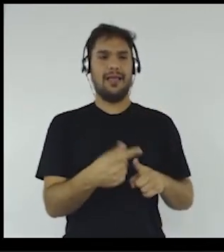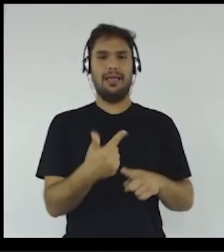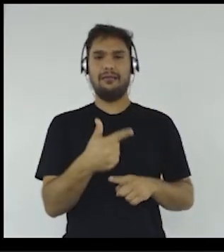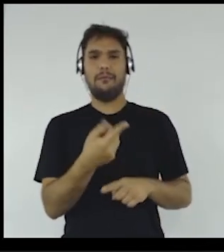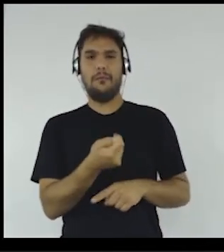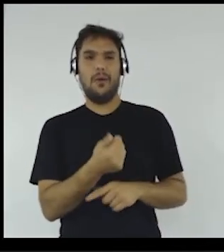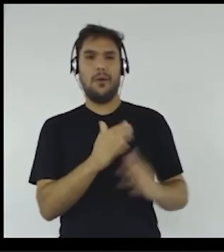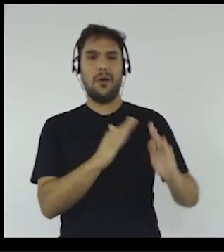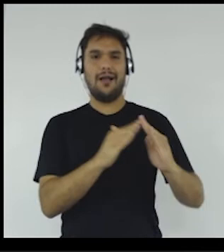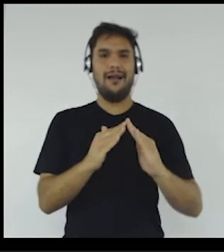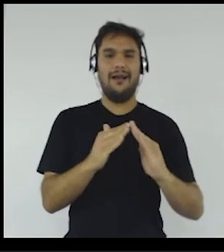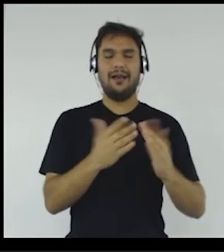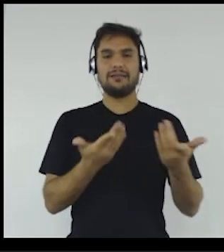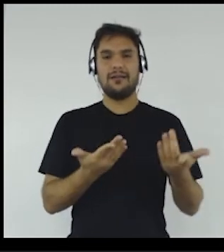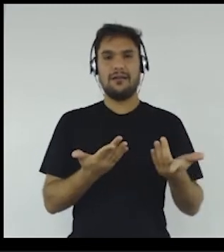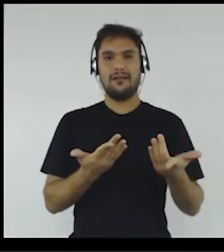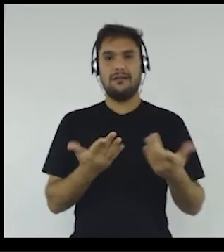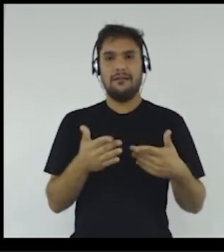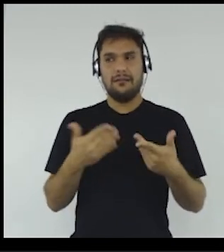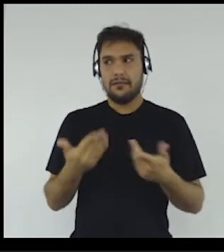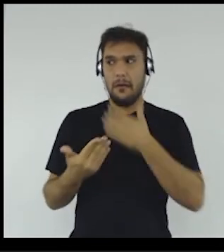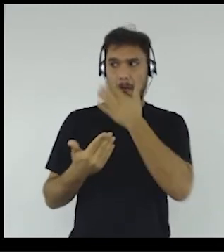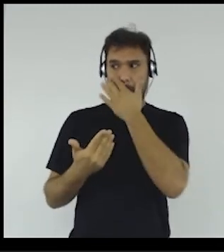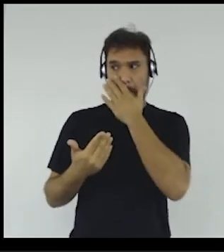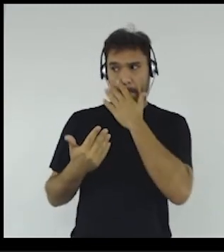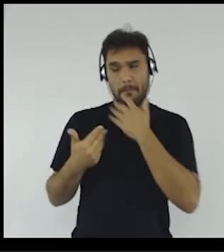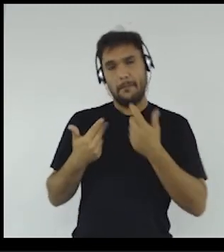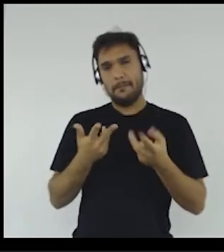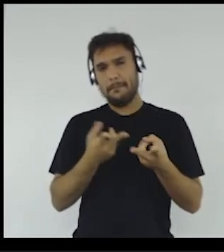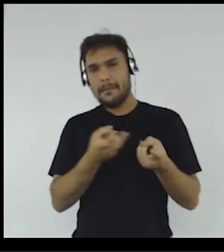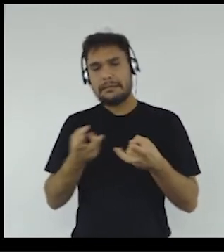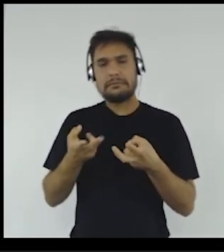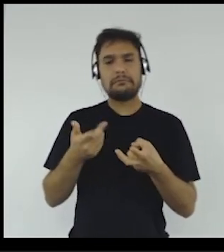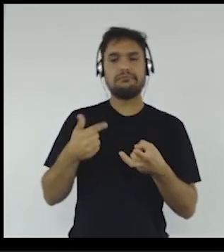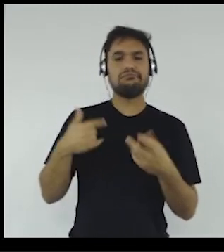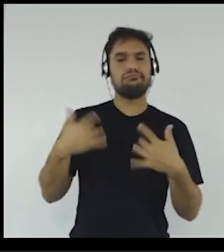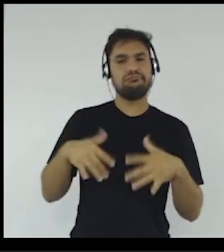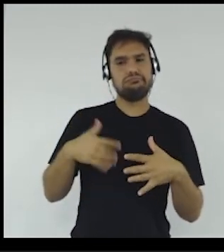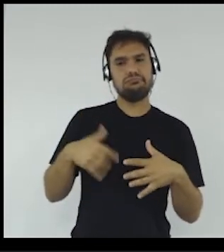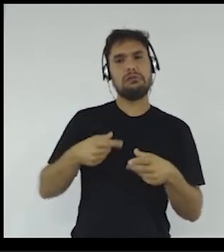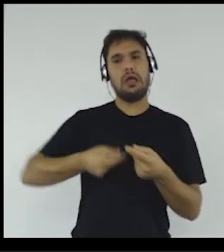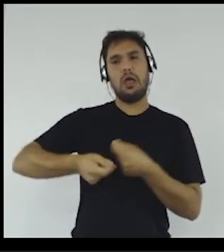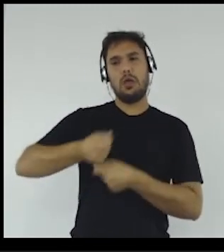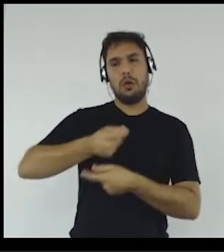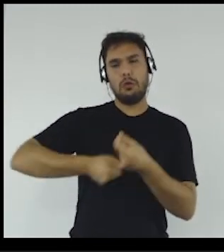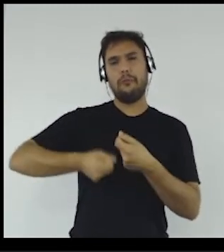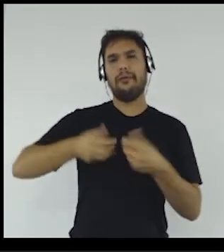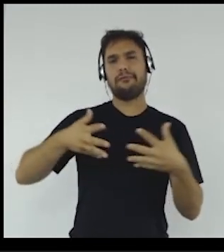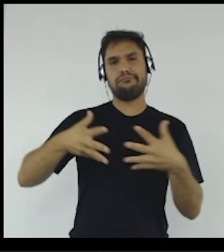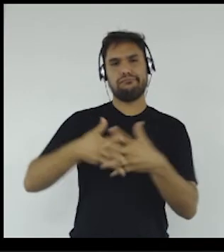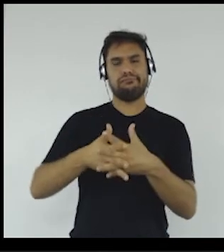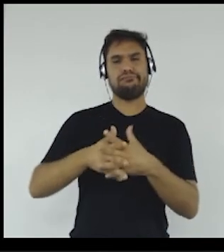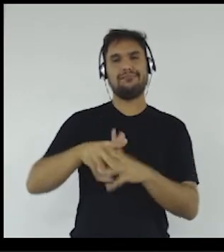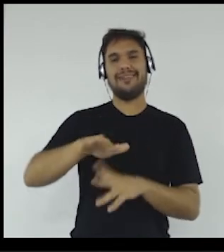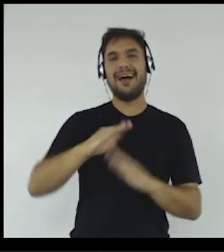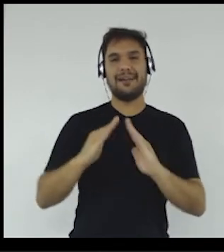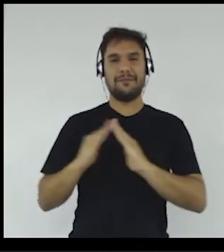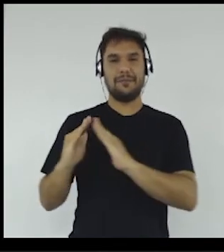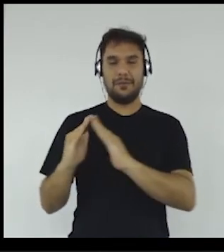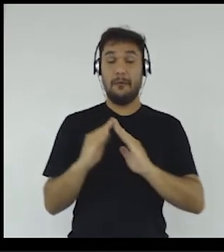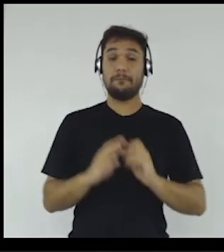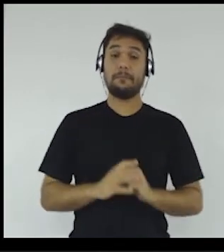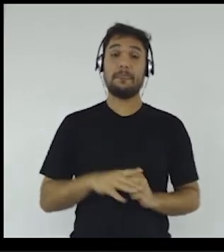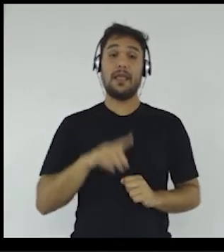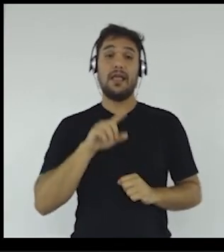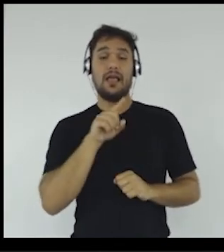finaliza dizendo: o mercado de tanta densidade social e econômica estava inteiramente tumultuado. E foi no